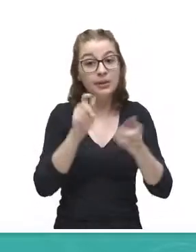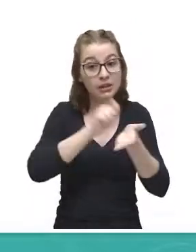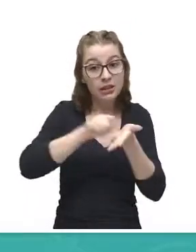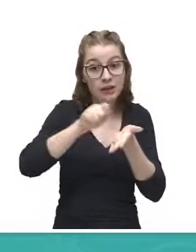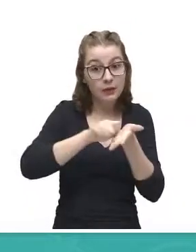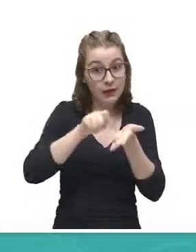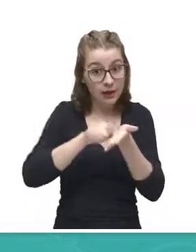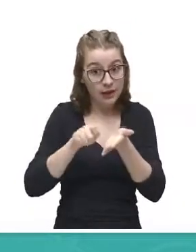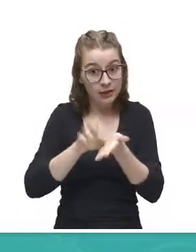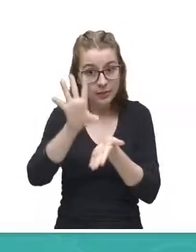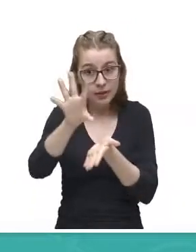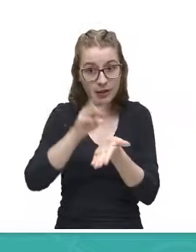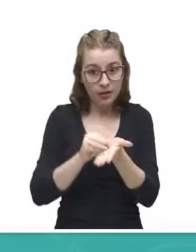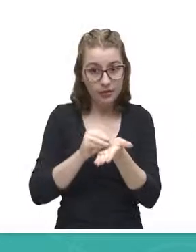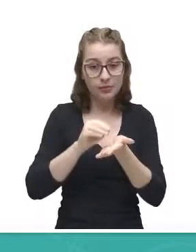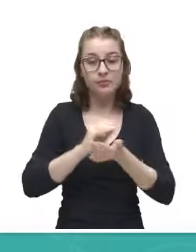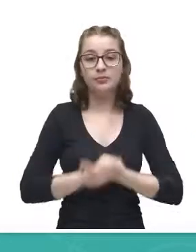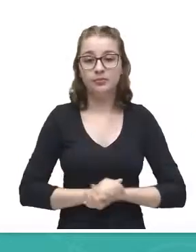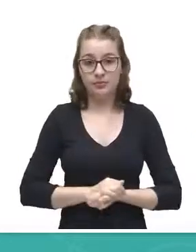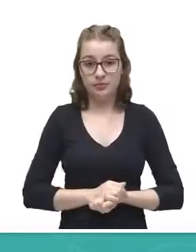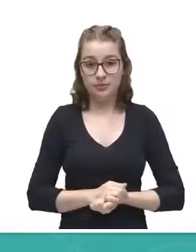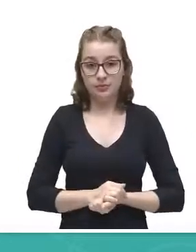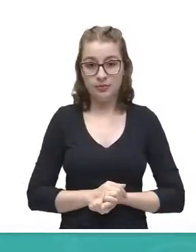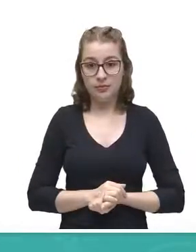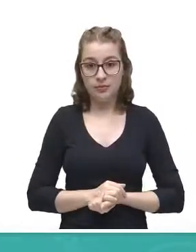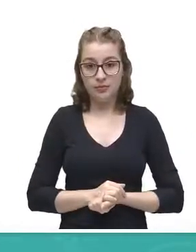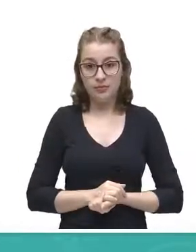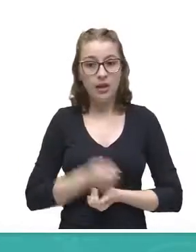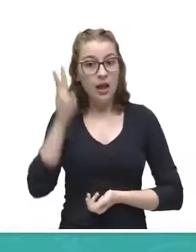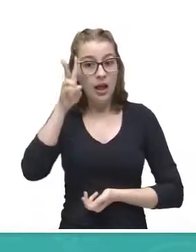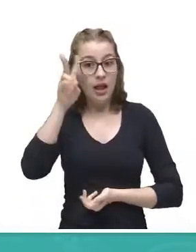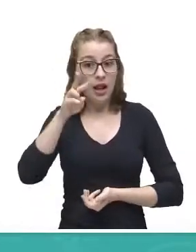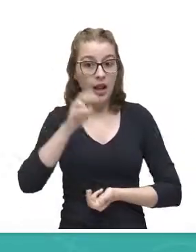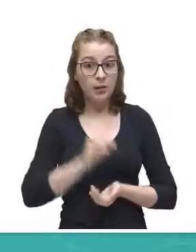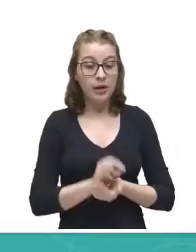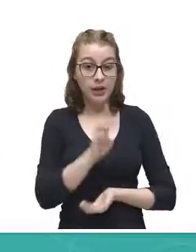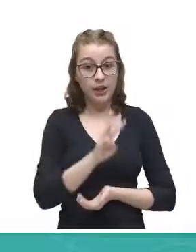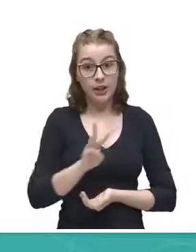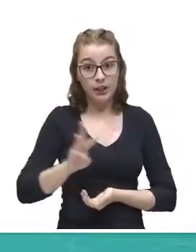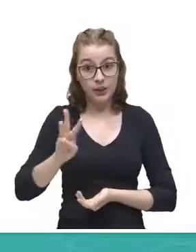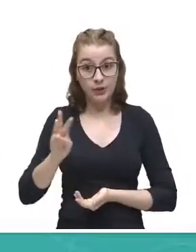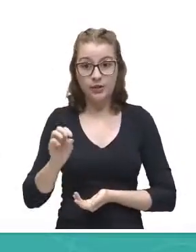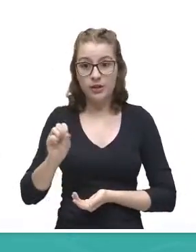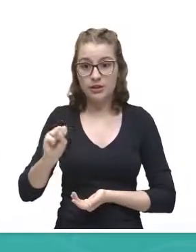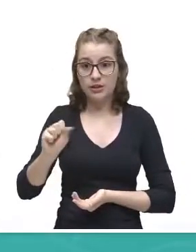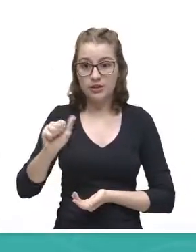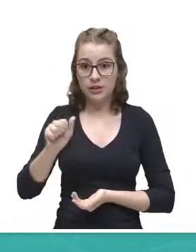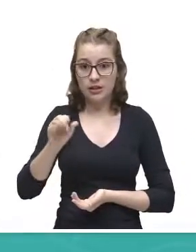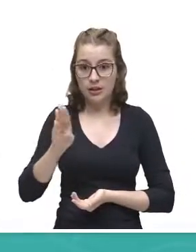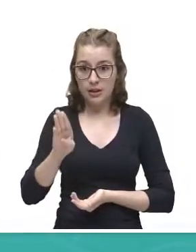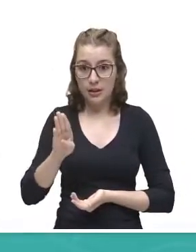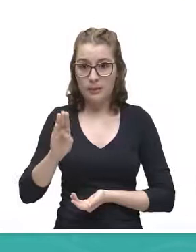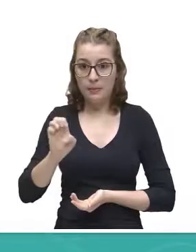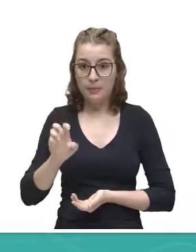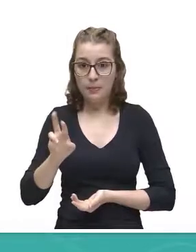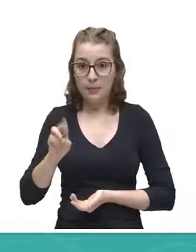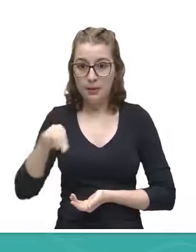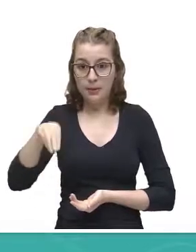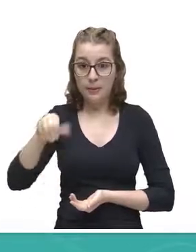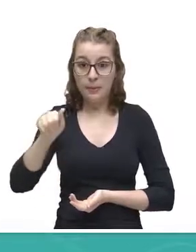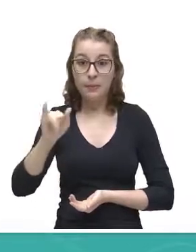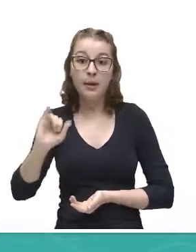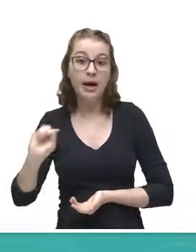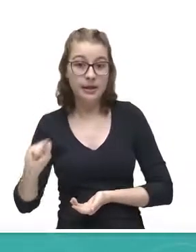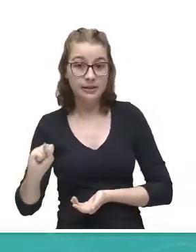vocês também. Não esqueçam que vocês podem acessar lá no site do Saber Mais e verificar todas essas nossas aulas